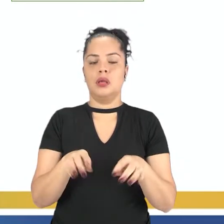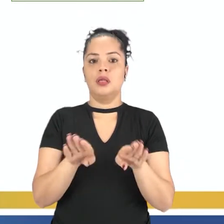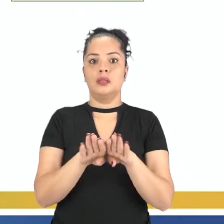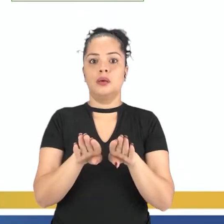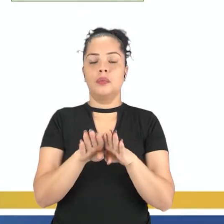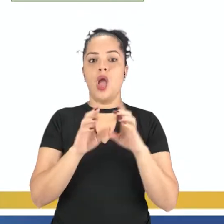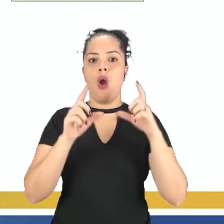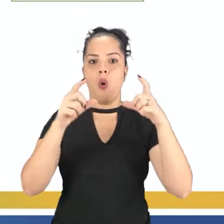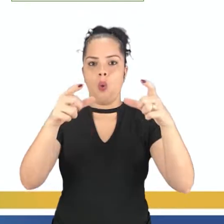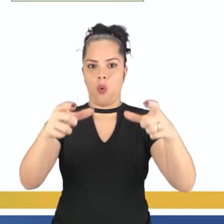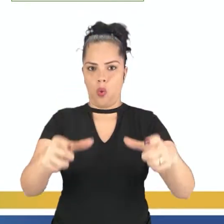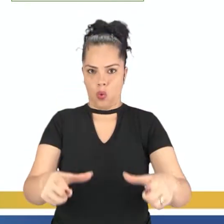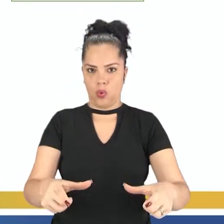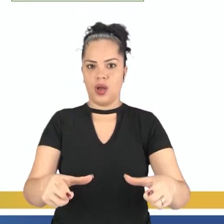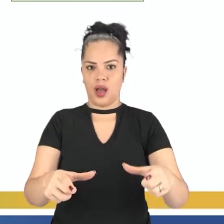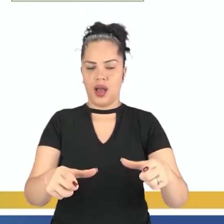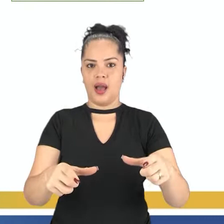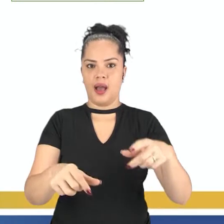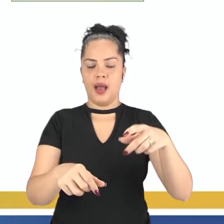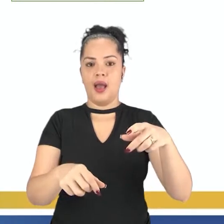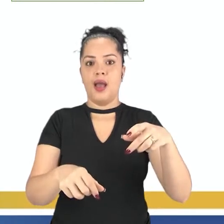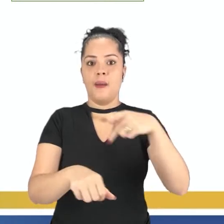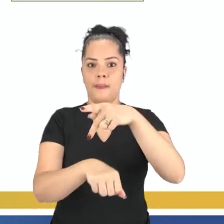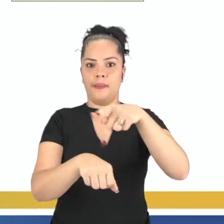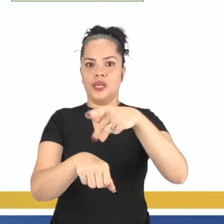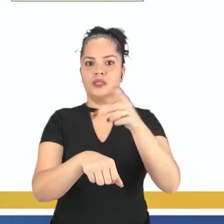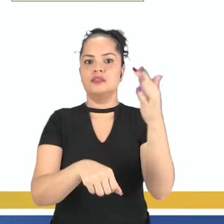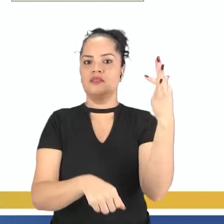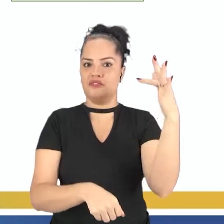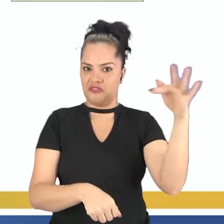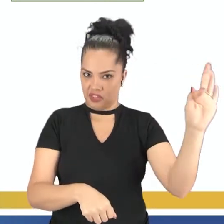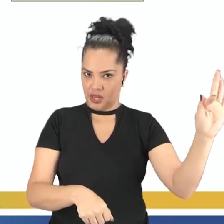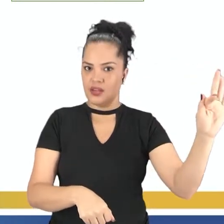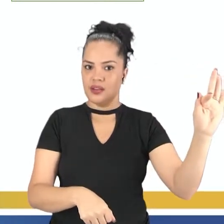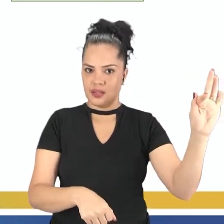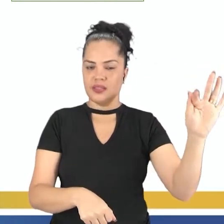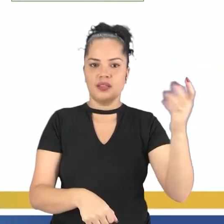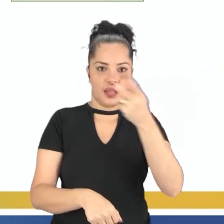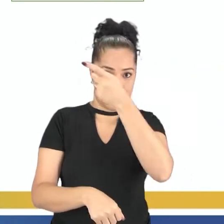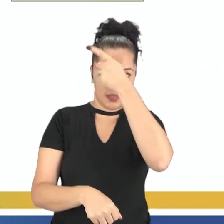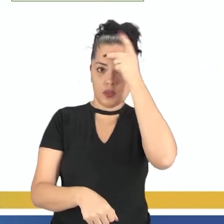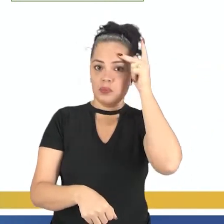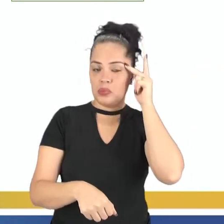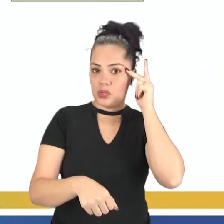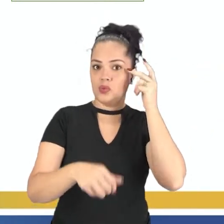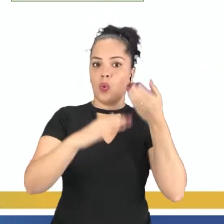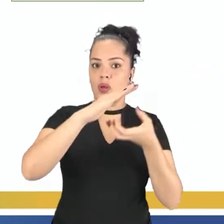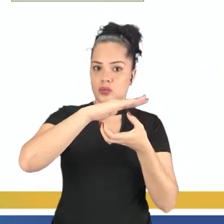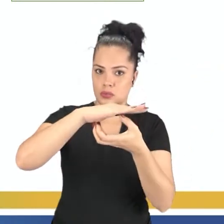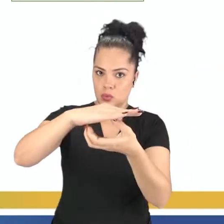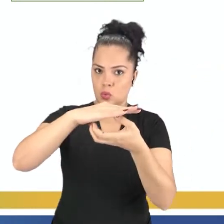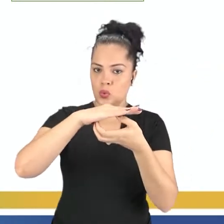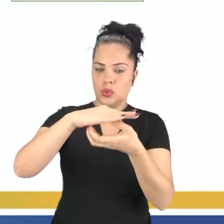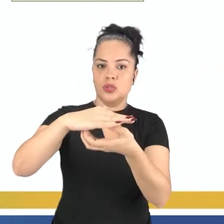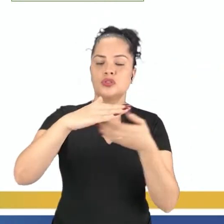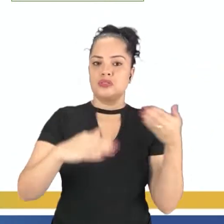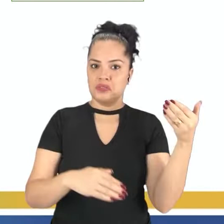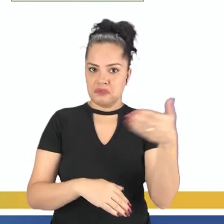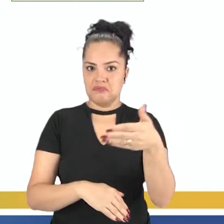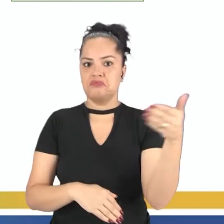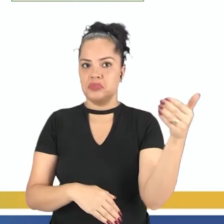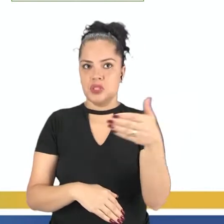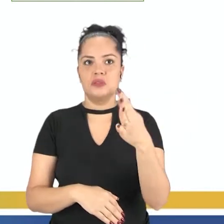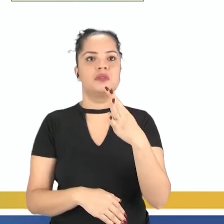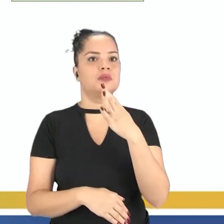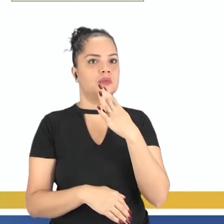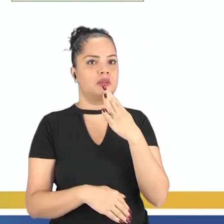de Paris, que também é representa aí, lembra, né, uma pirâmide. Ok, gente? Aí nós